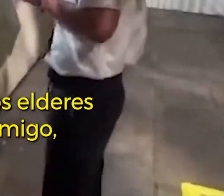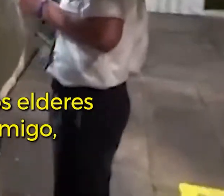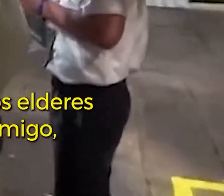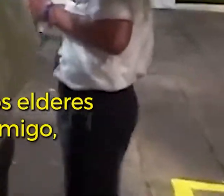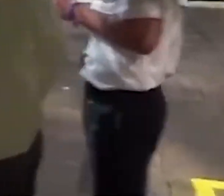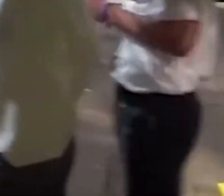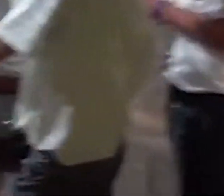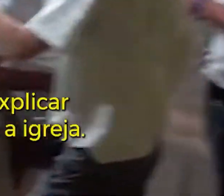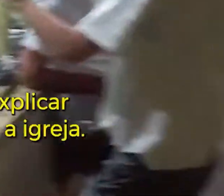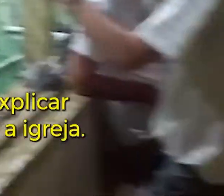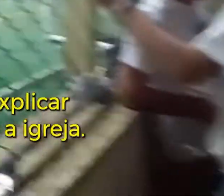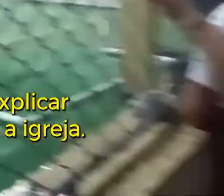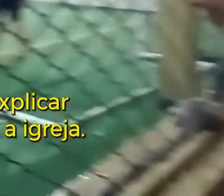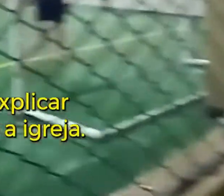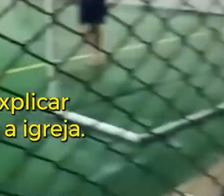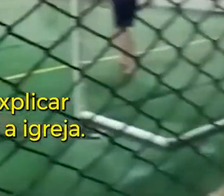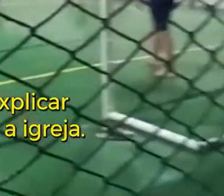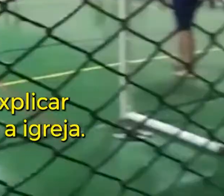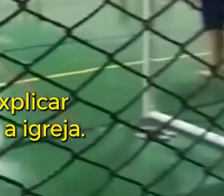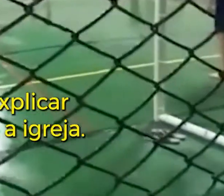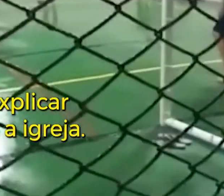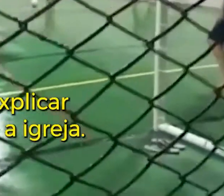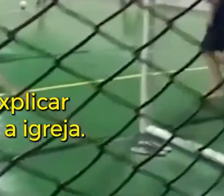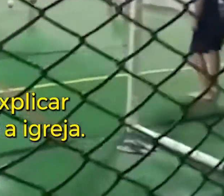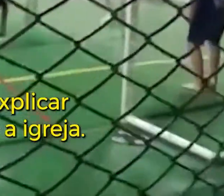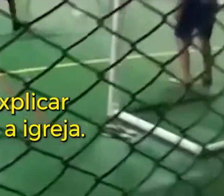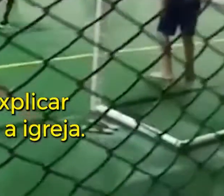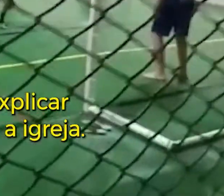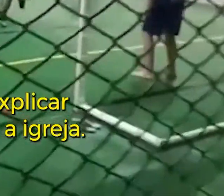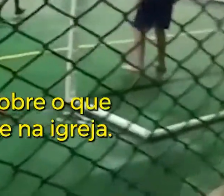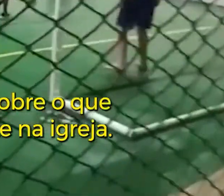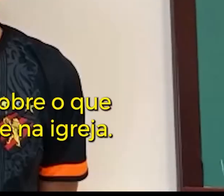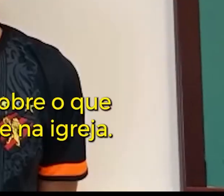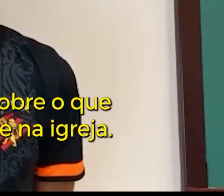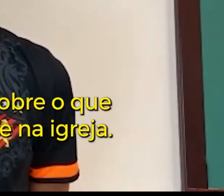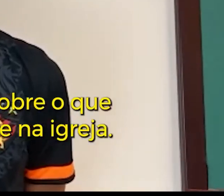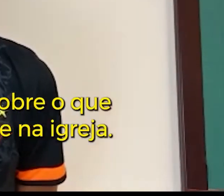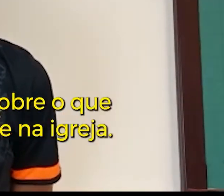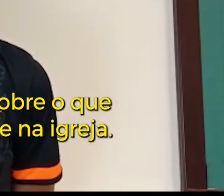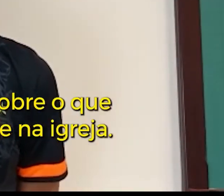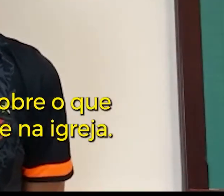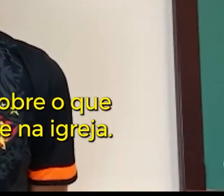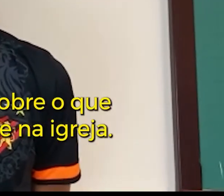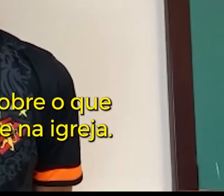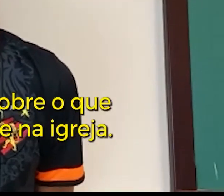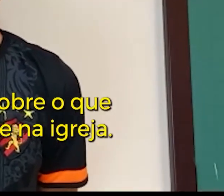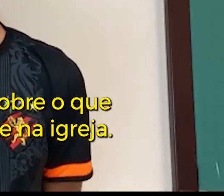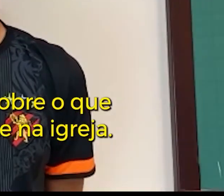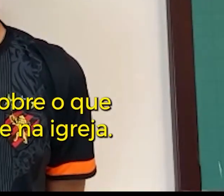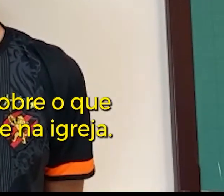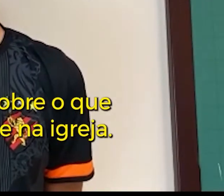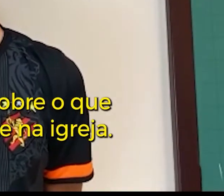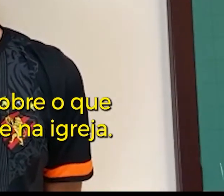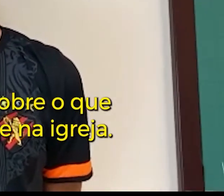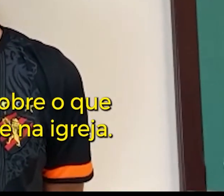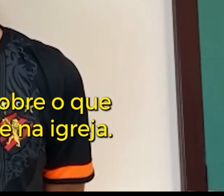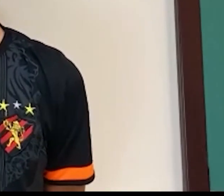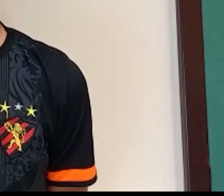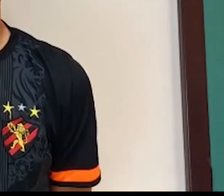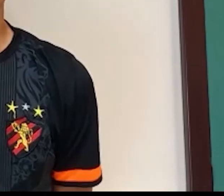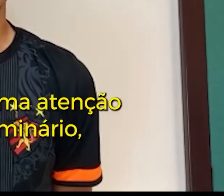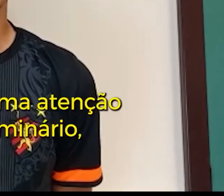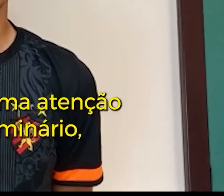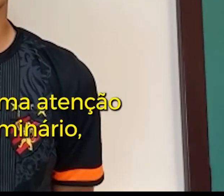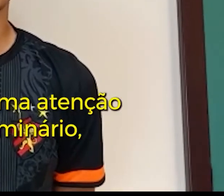foram conversar comigo, ele começou a me explicar um pouco mais sobre a igreja, aí sobre o seminário e sobre o que acontecia diretamente aqui na